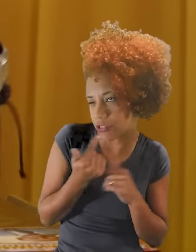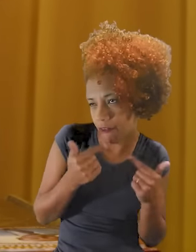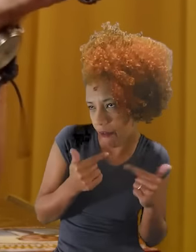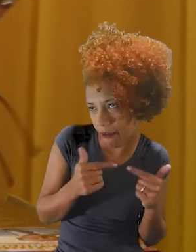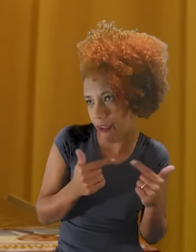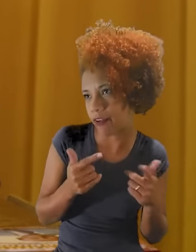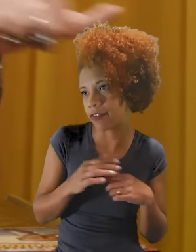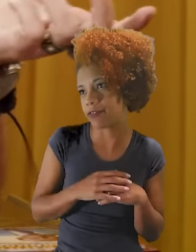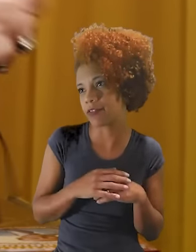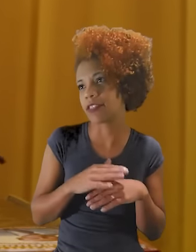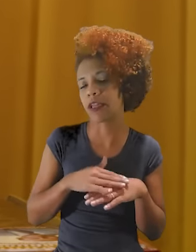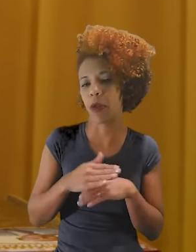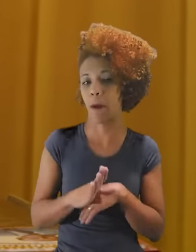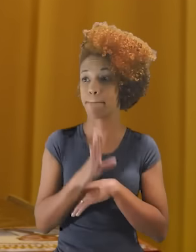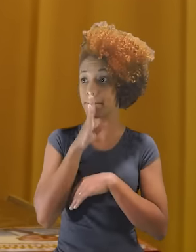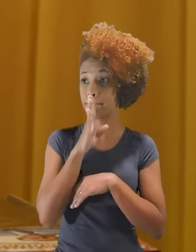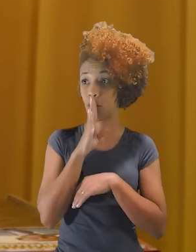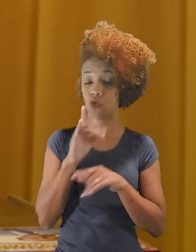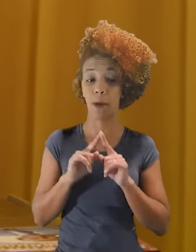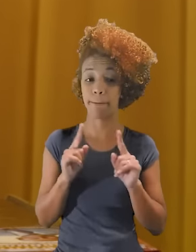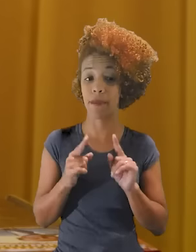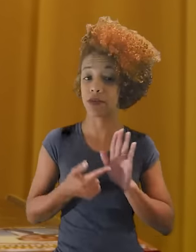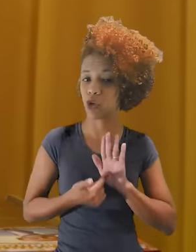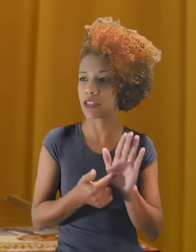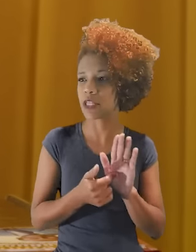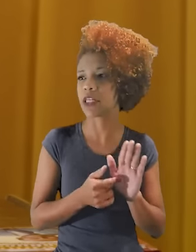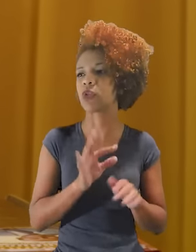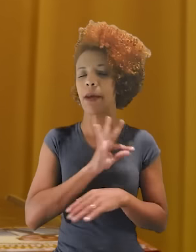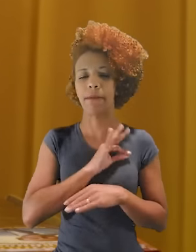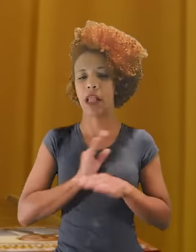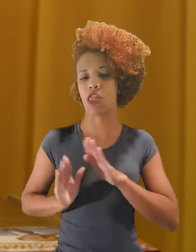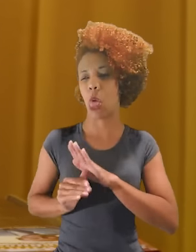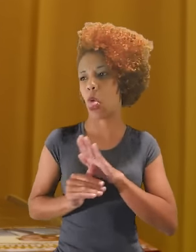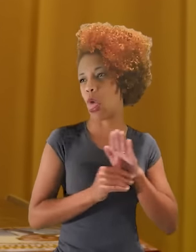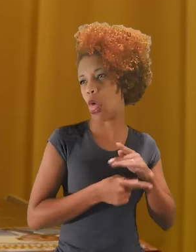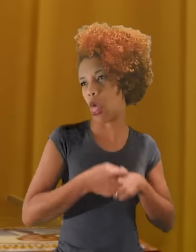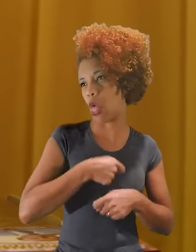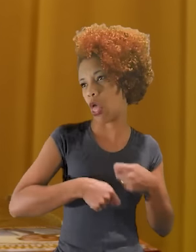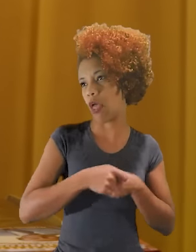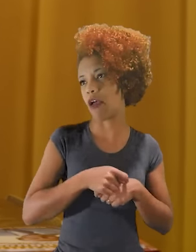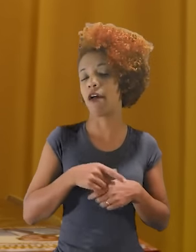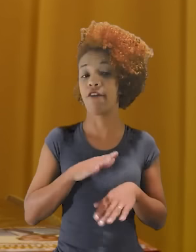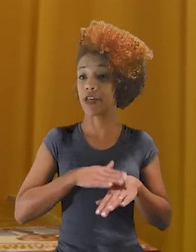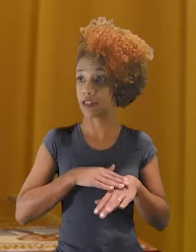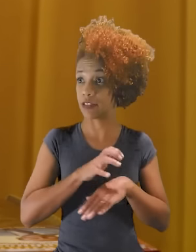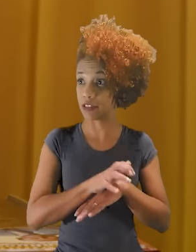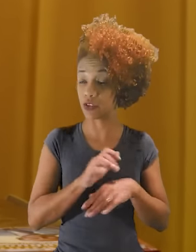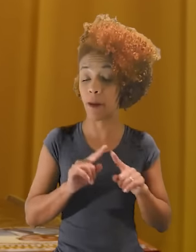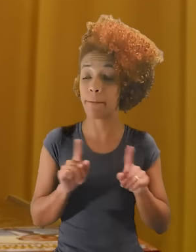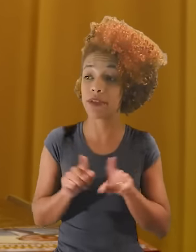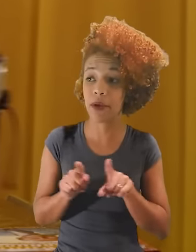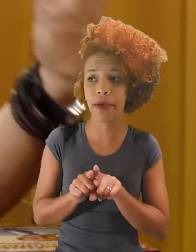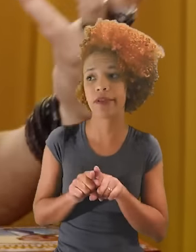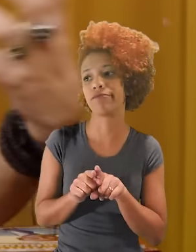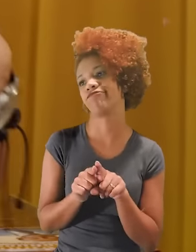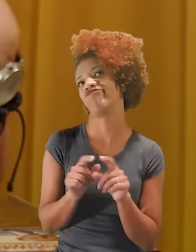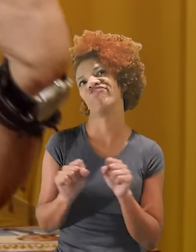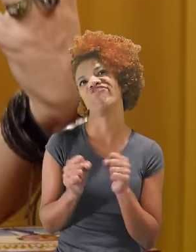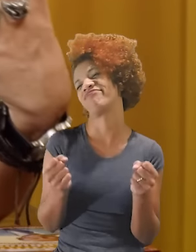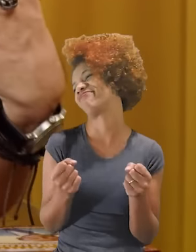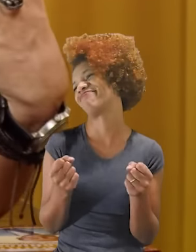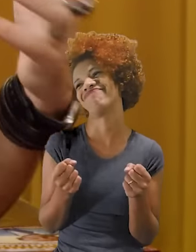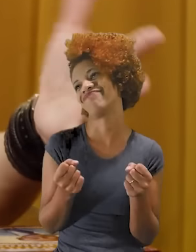desenho sem som, né? Mudo, obviamente. Mas mostrando ceninhas da polícia corrupta, etc. Caramba. E tal. Então ele fazia essas coisas. Mas também quebrou, assim. Não